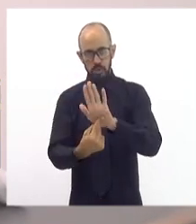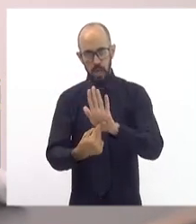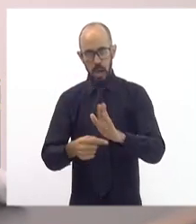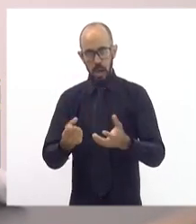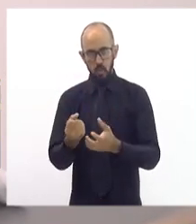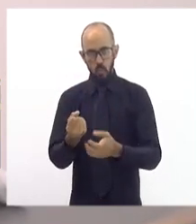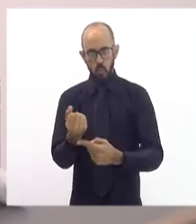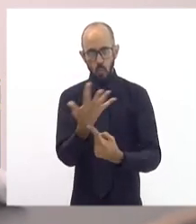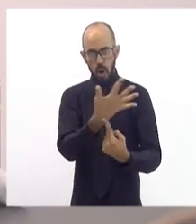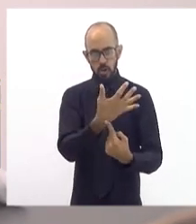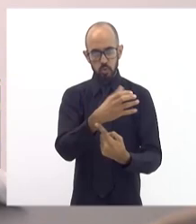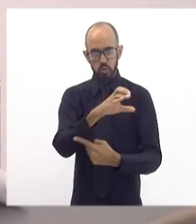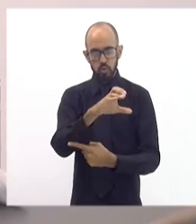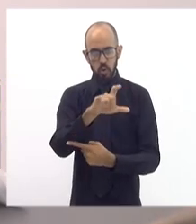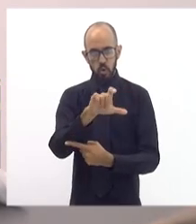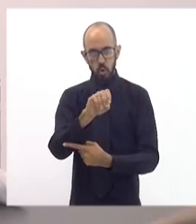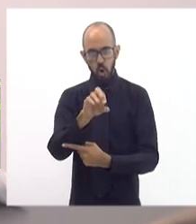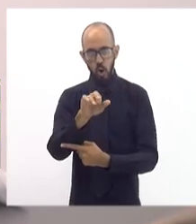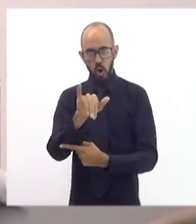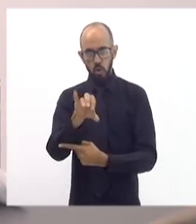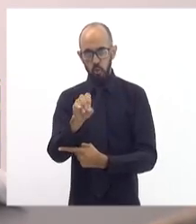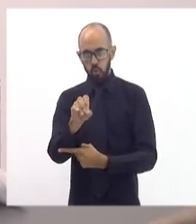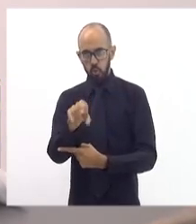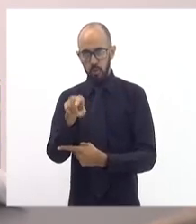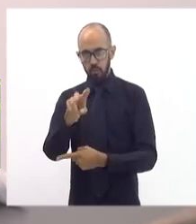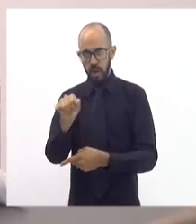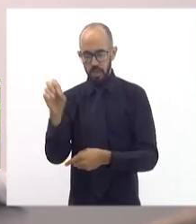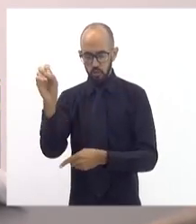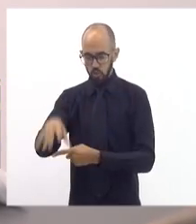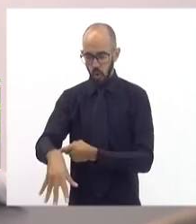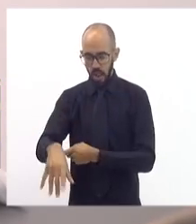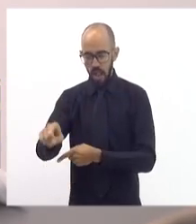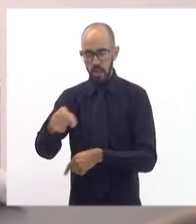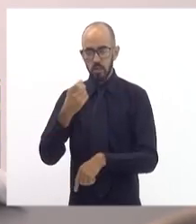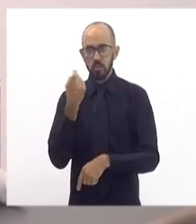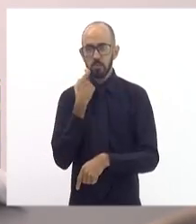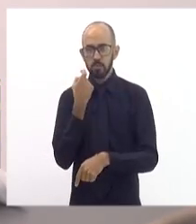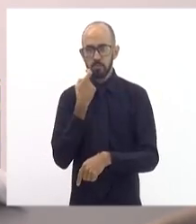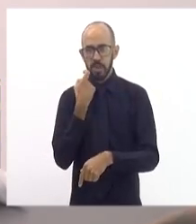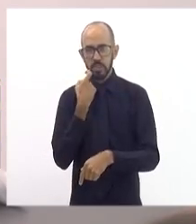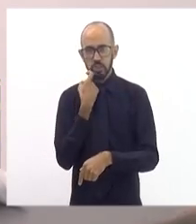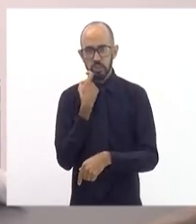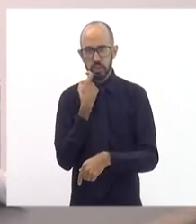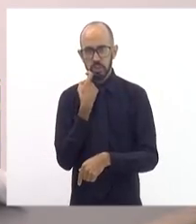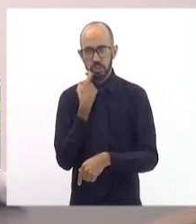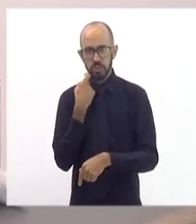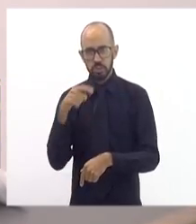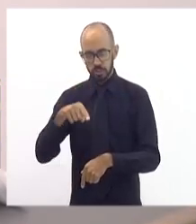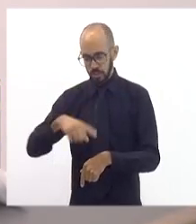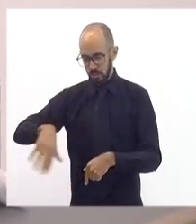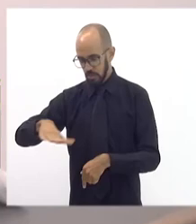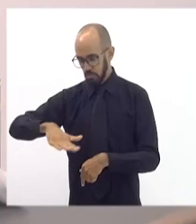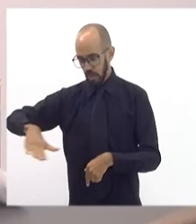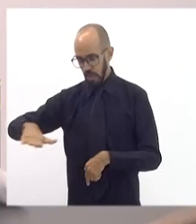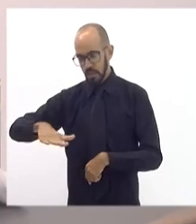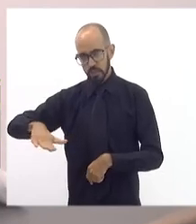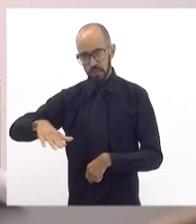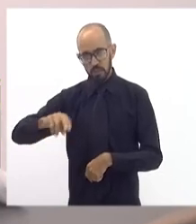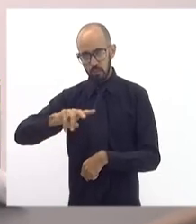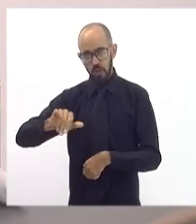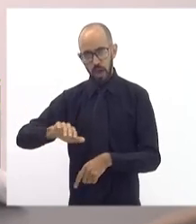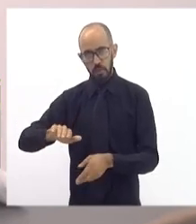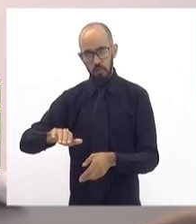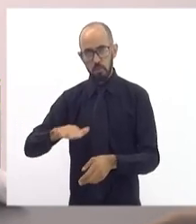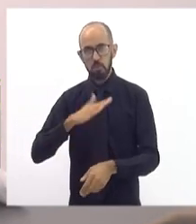de cloro que elas vão jogar dentro da Bahia e os peixes do espelho d'água a todos esses peixes